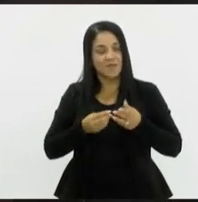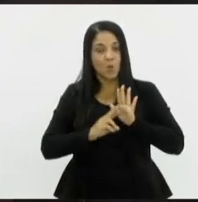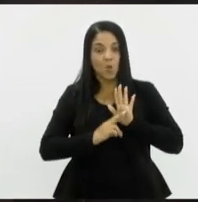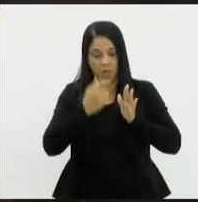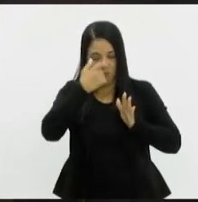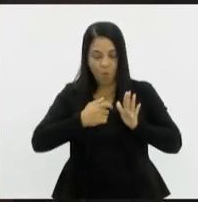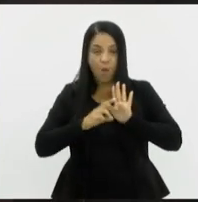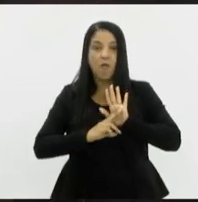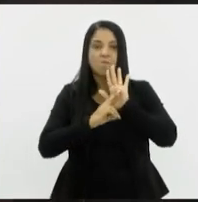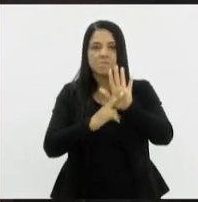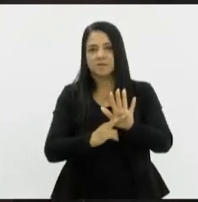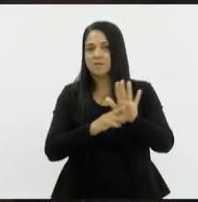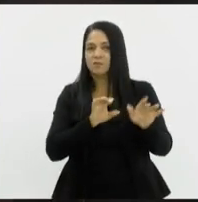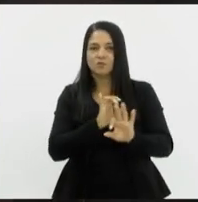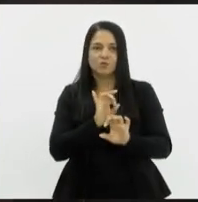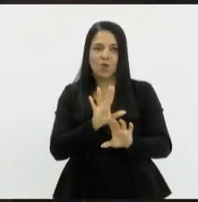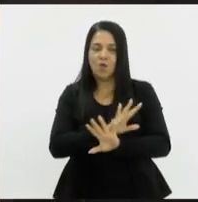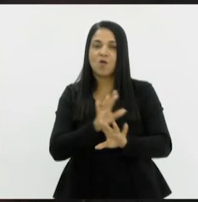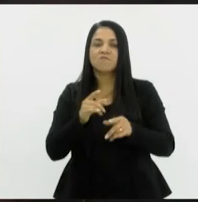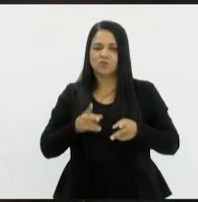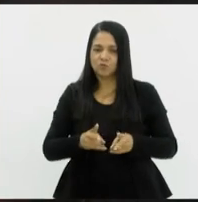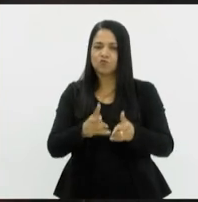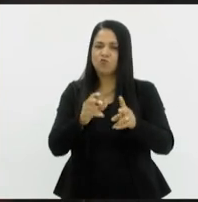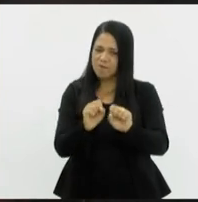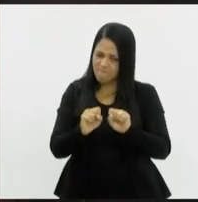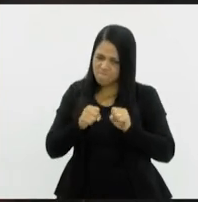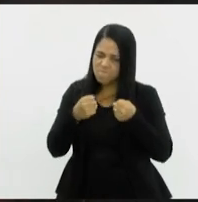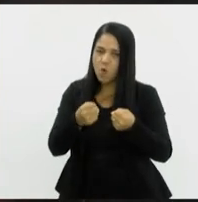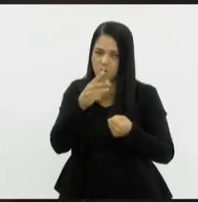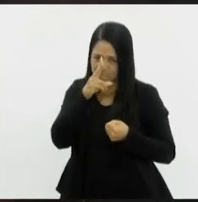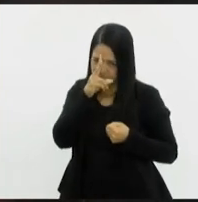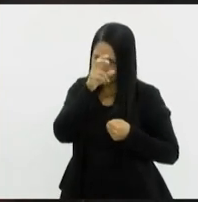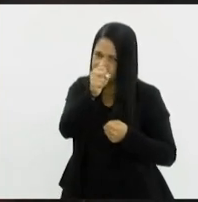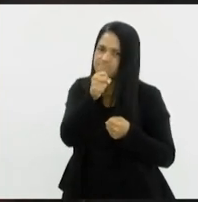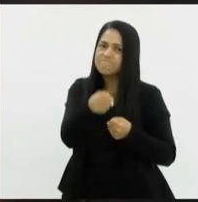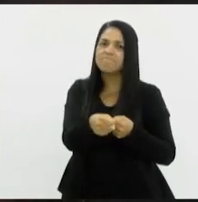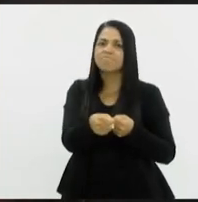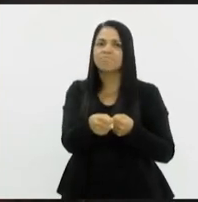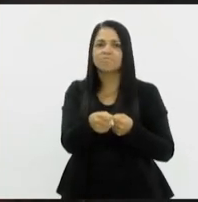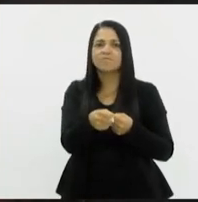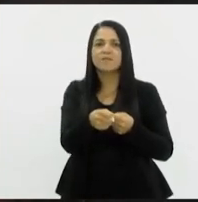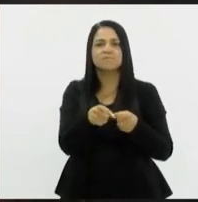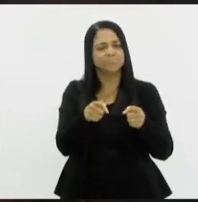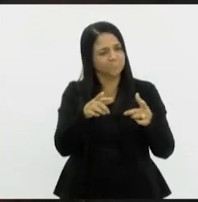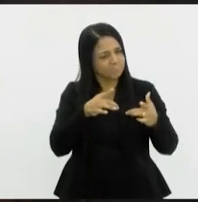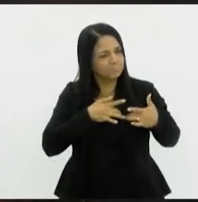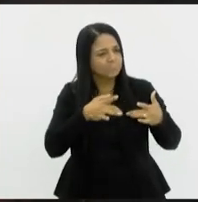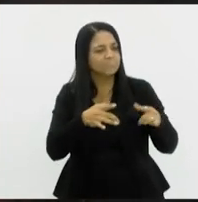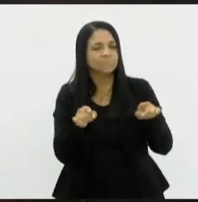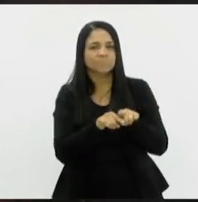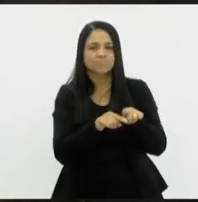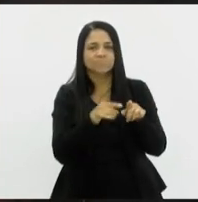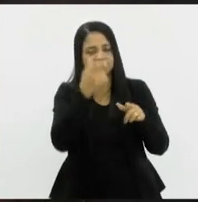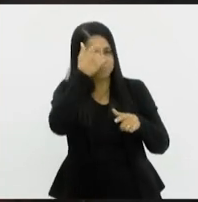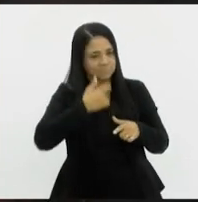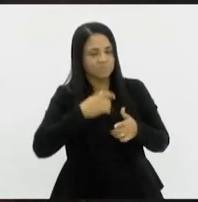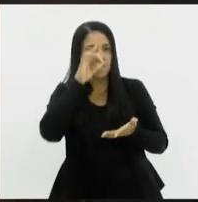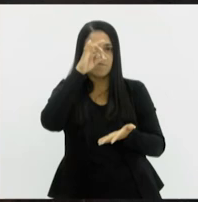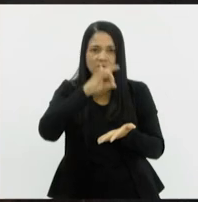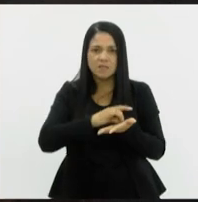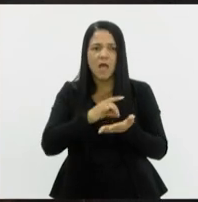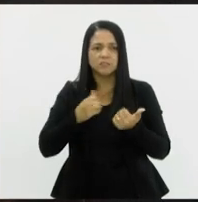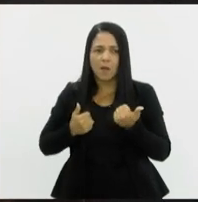senhor continue com essa vitalidade, com essa força, saiba que pode contar comigo de verdade. Quero